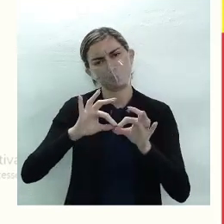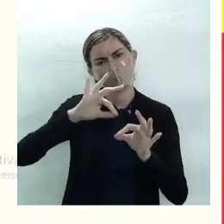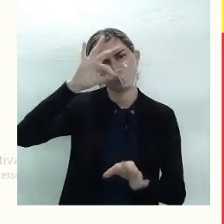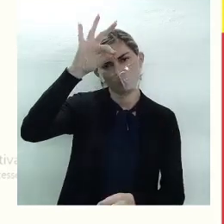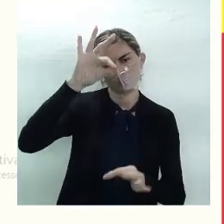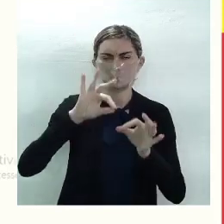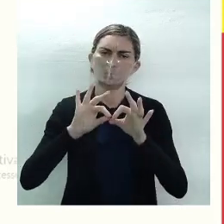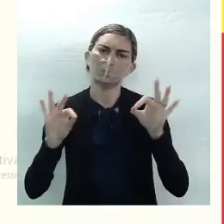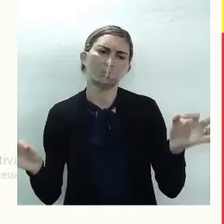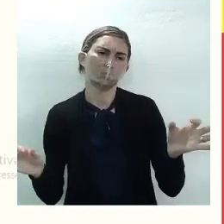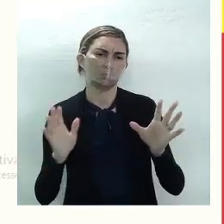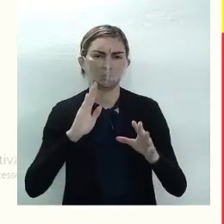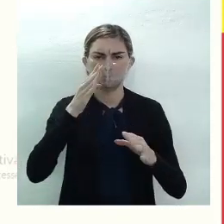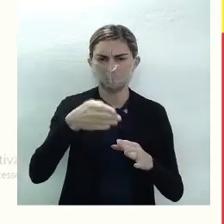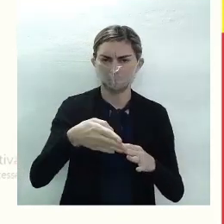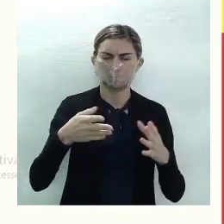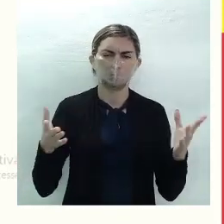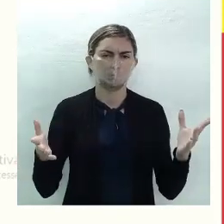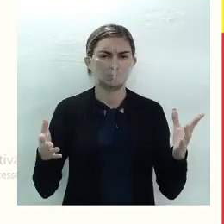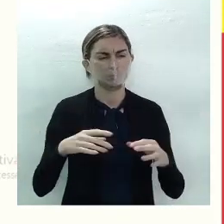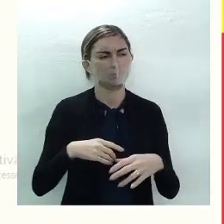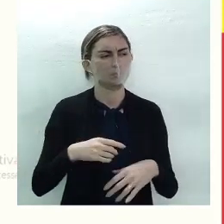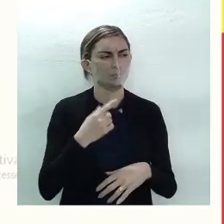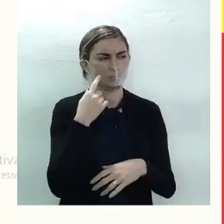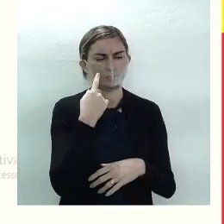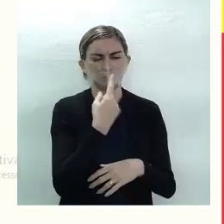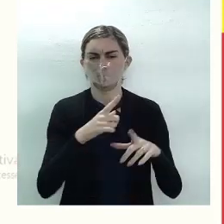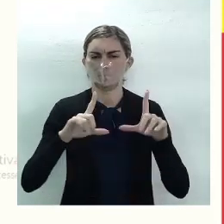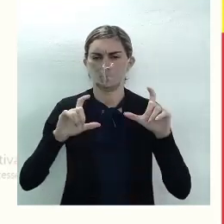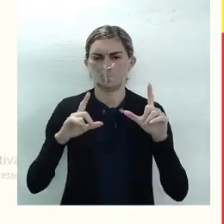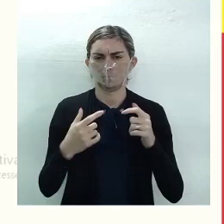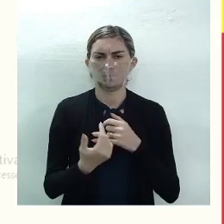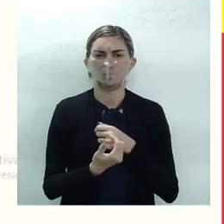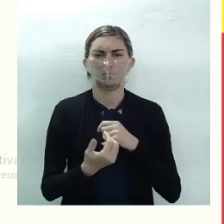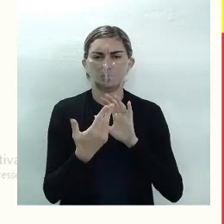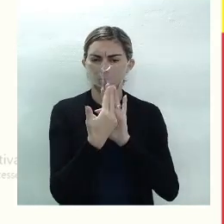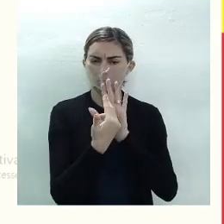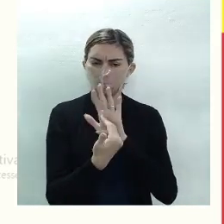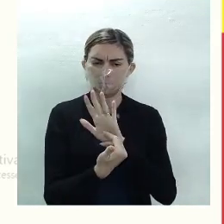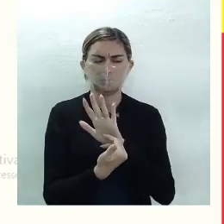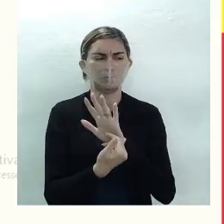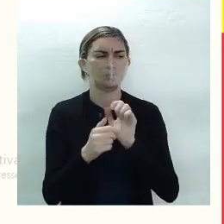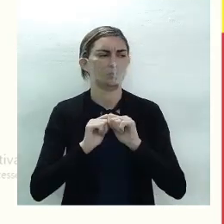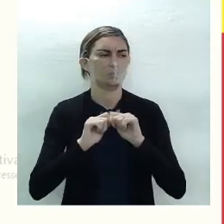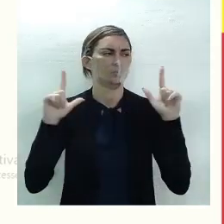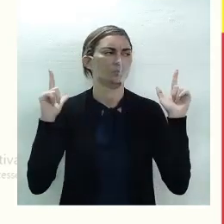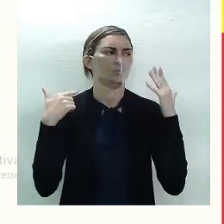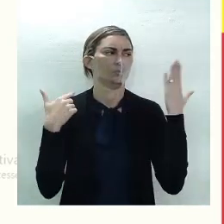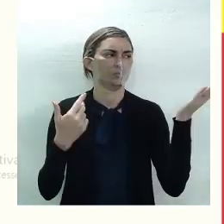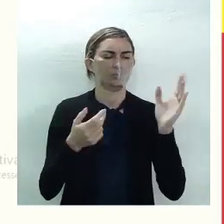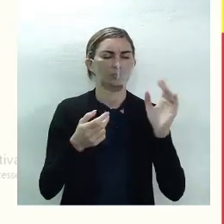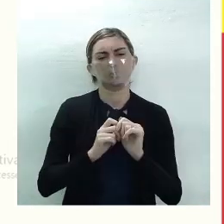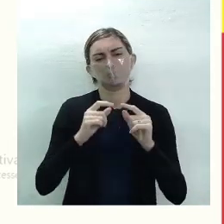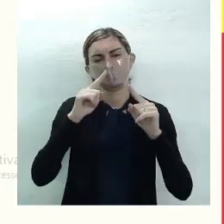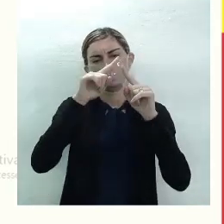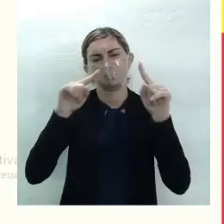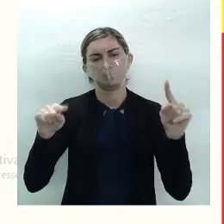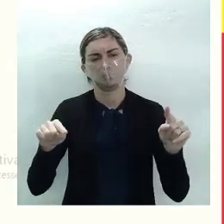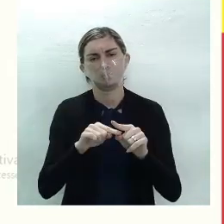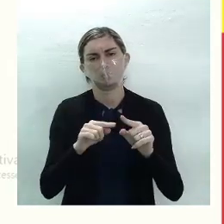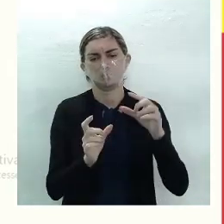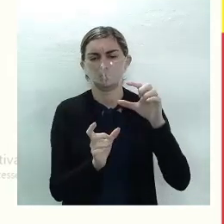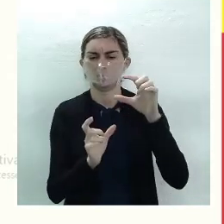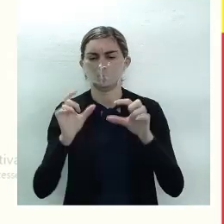um sentido, de uma direção. Então veja essa figura. Eu vou transladar. Olha aí, eu peguei essa figura